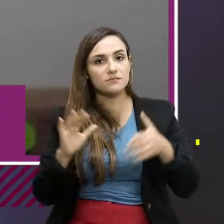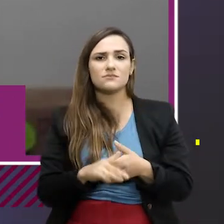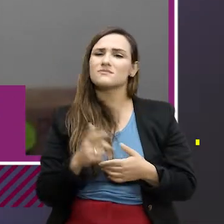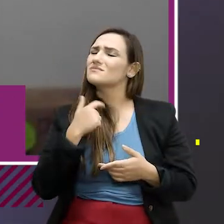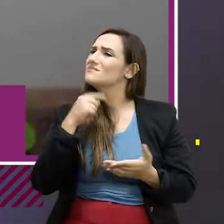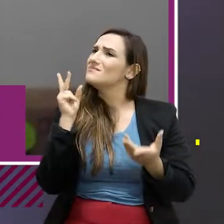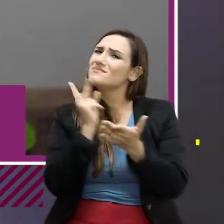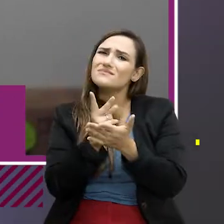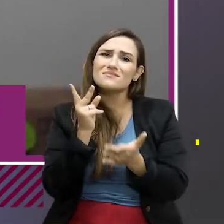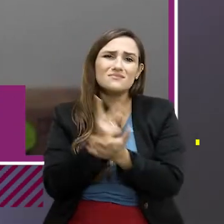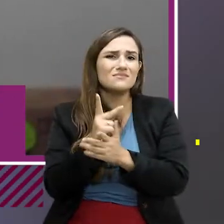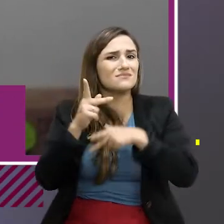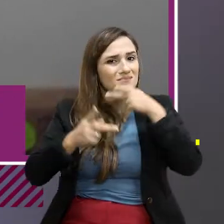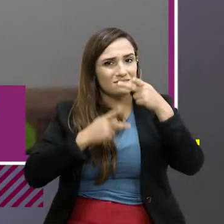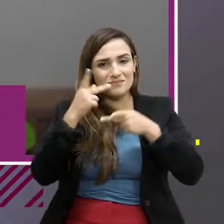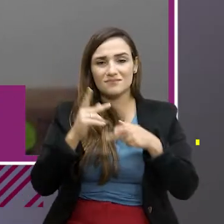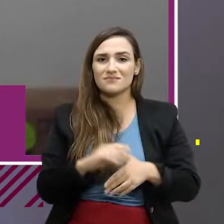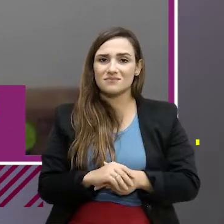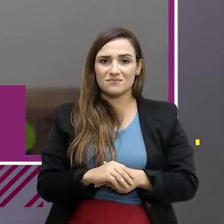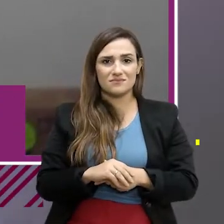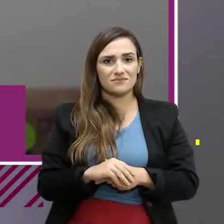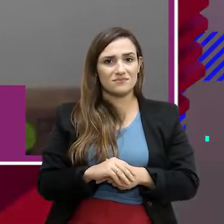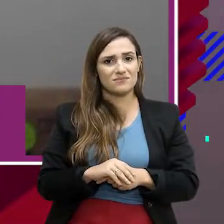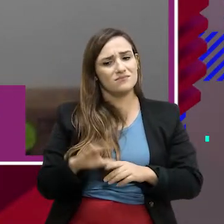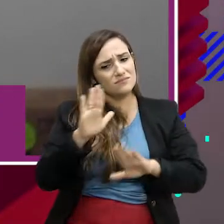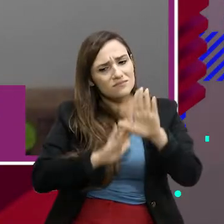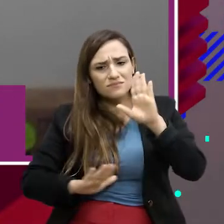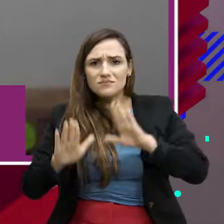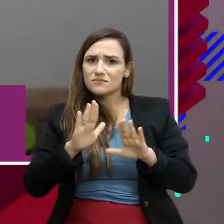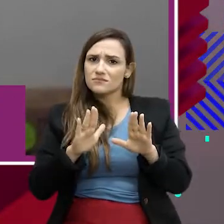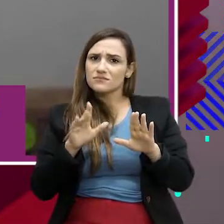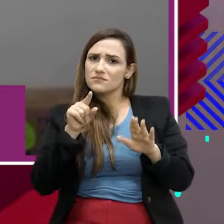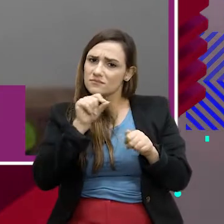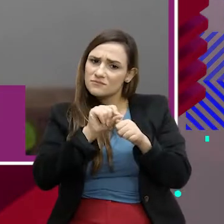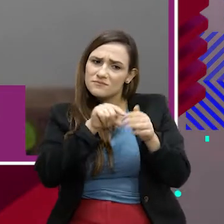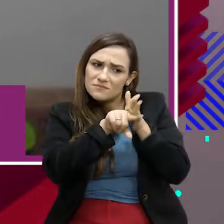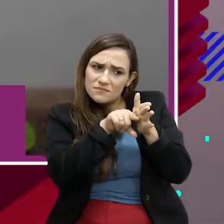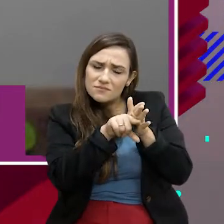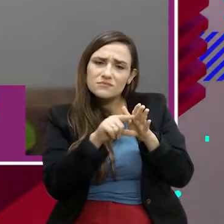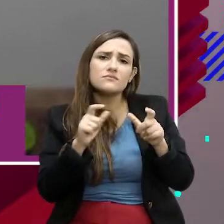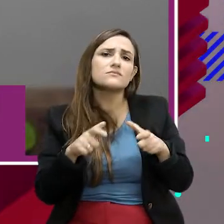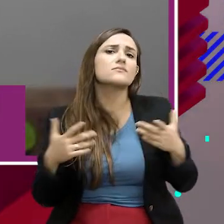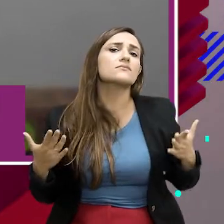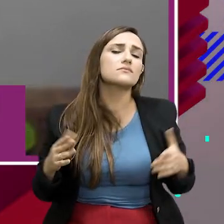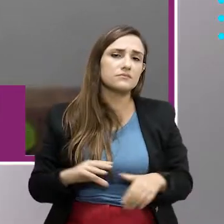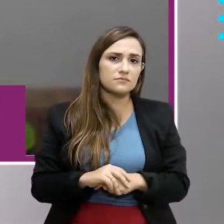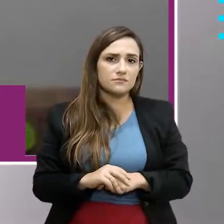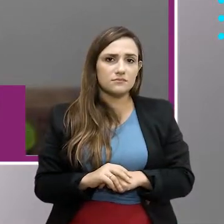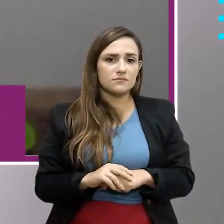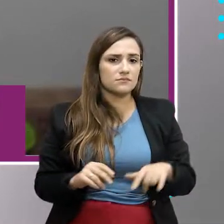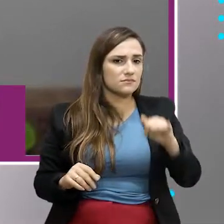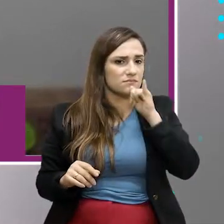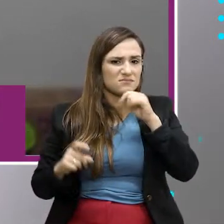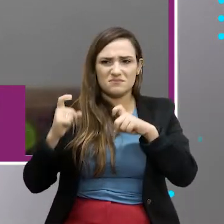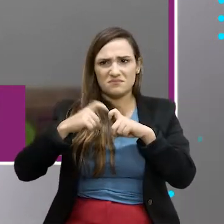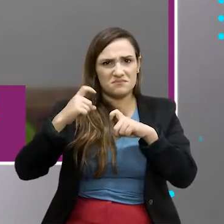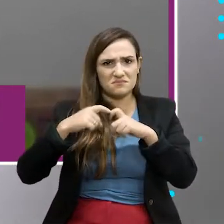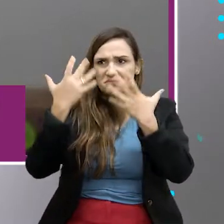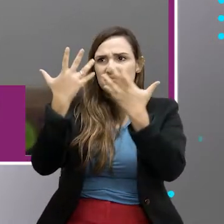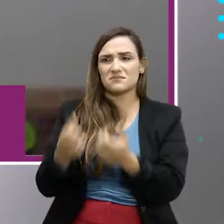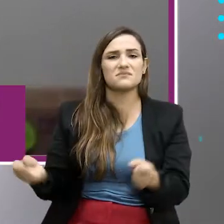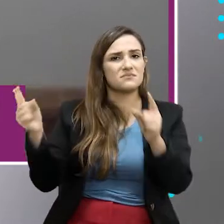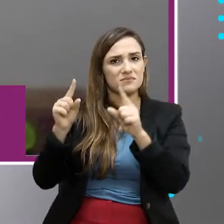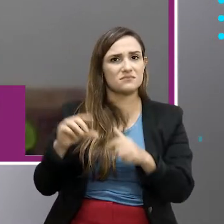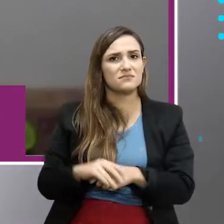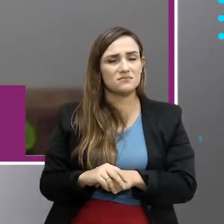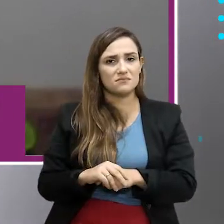pessoas entendam, e uma coisa que eu tenho falado muito, sabe, Lívia, veja a sua fonte. Se a sua